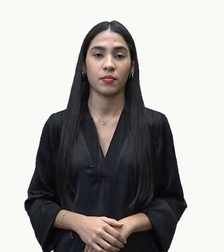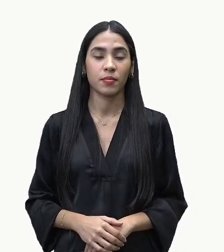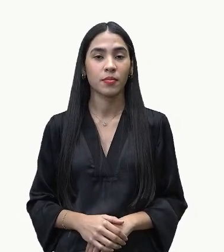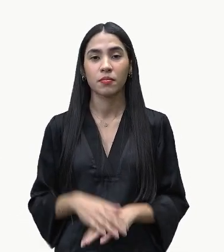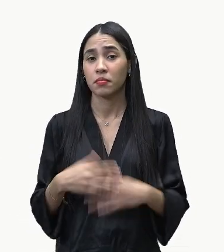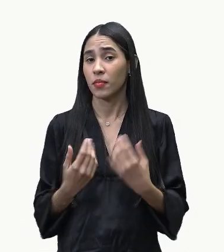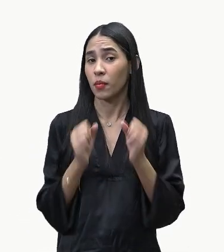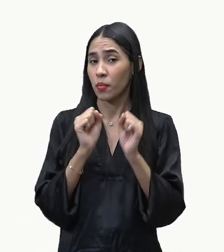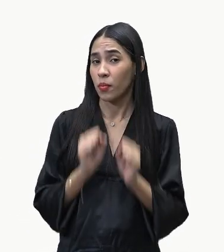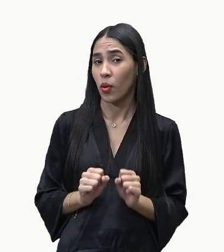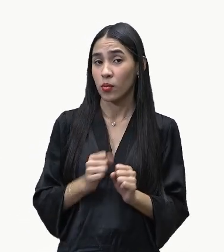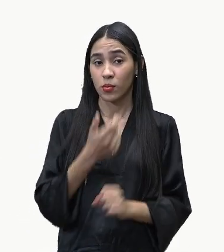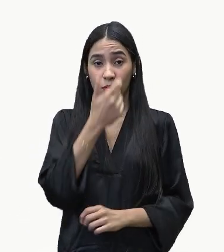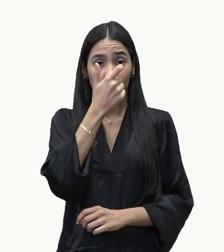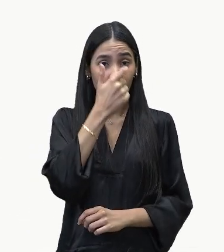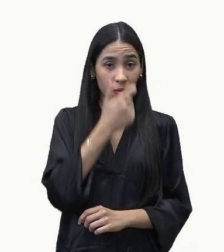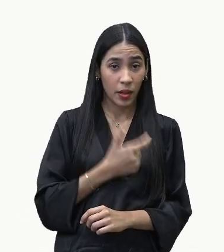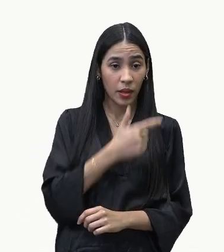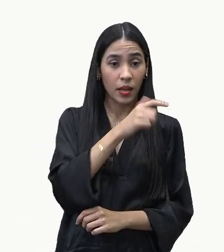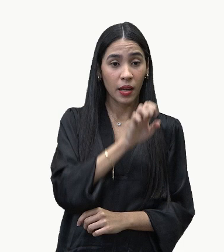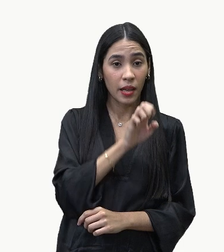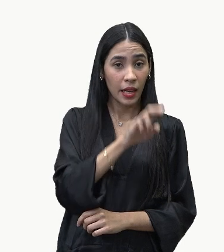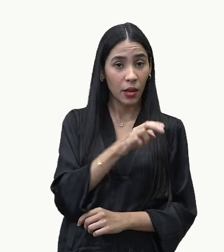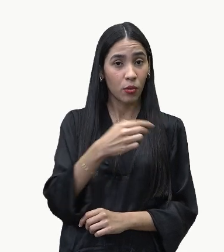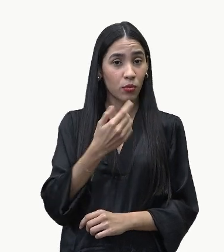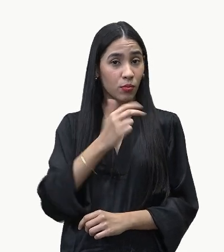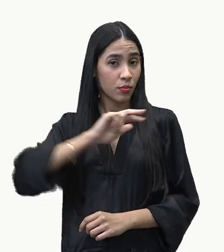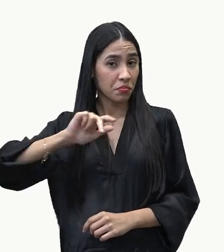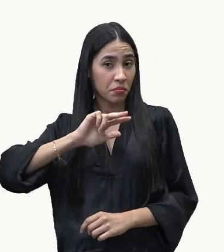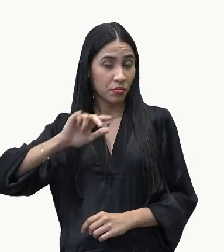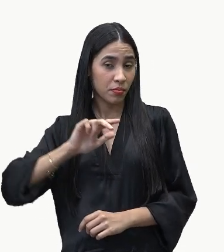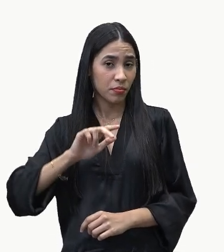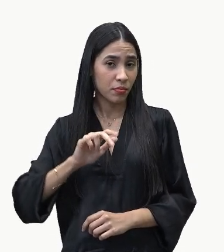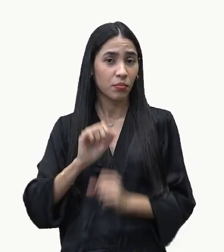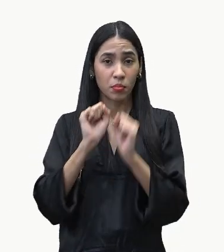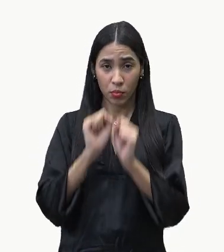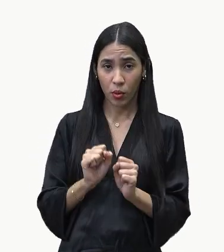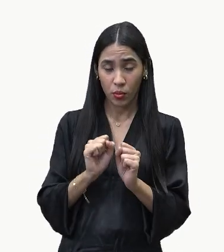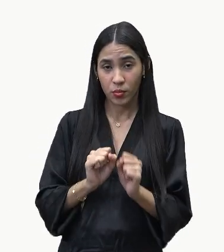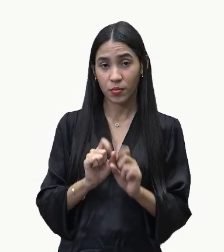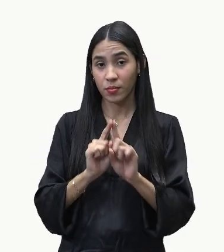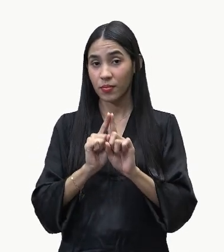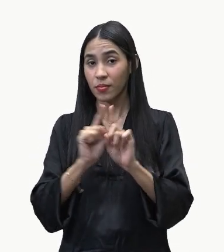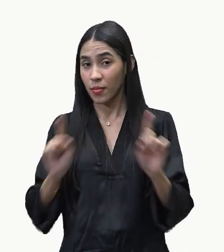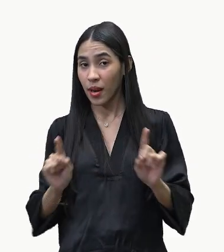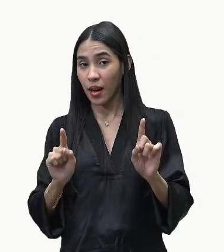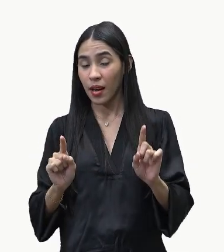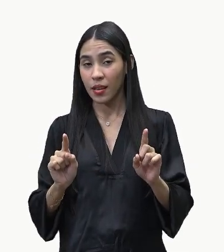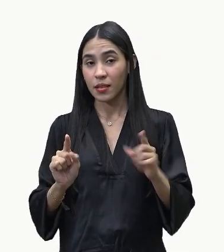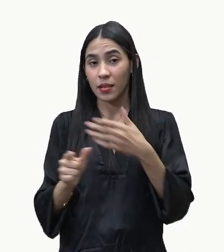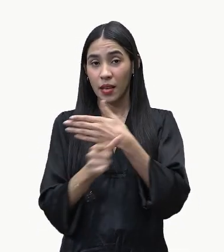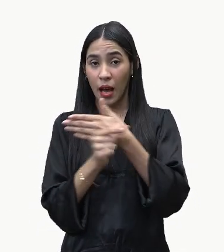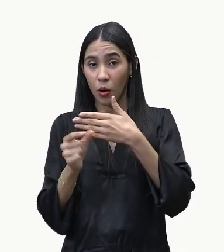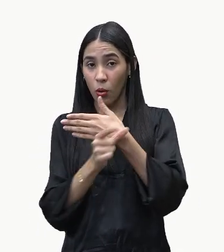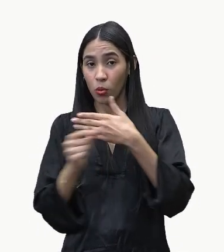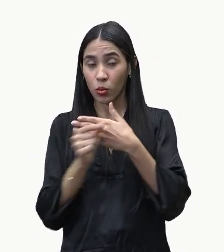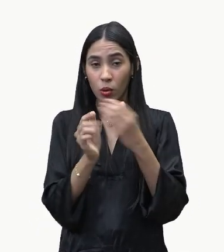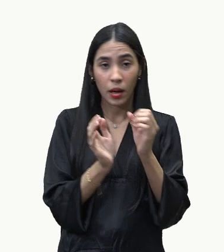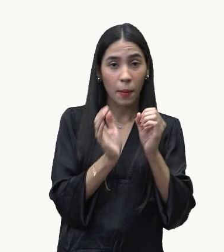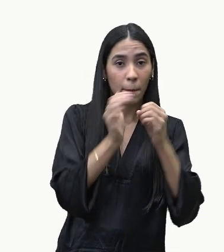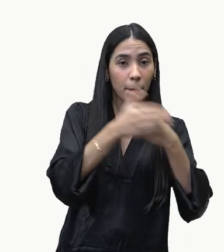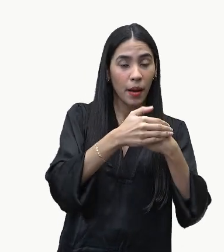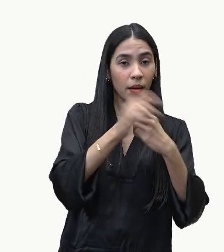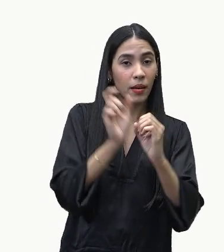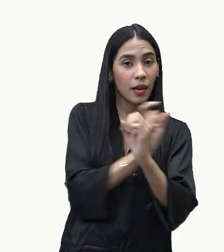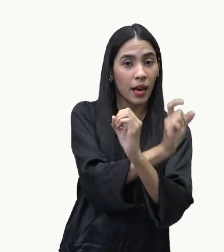Poderia dizer, eu não sou? Poderia, mas ela omitiu essa